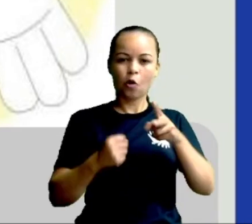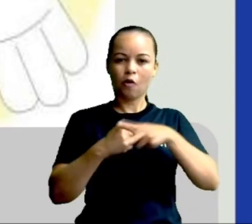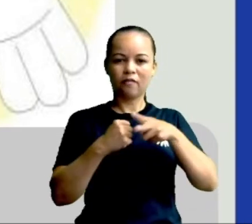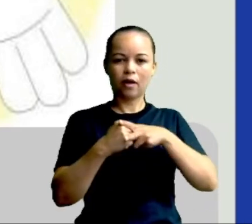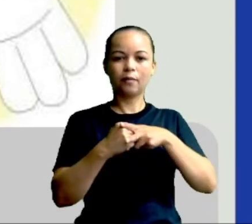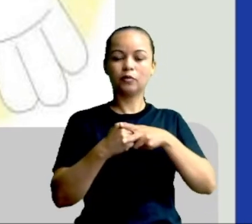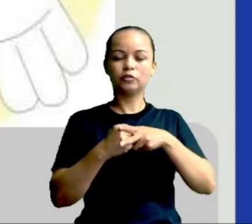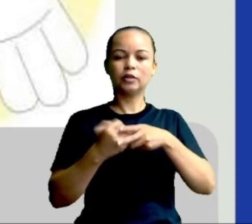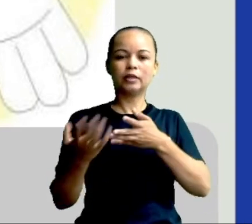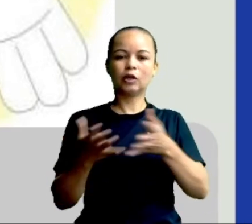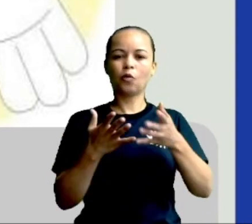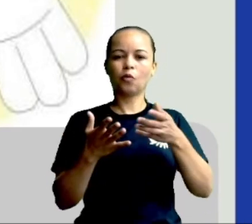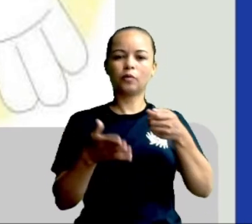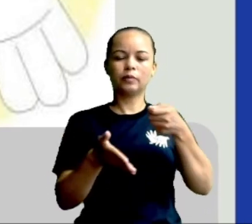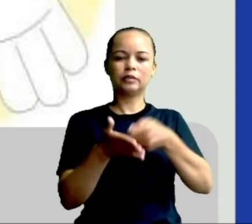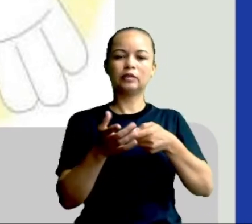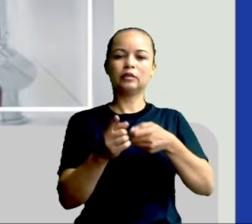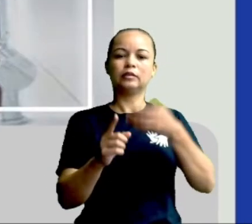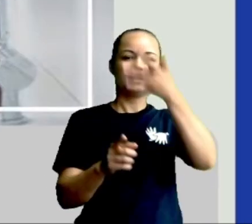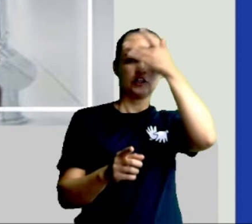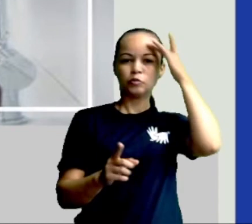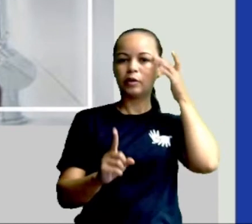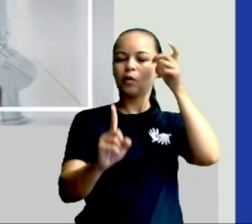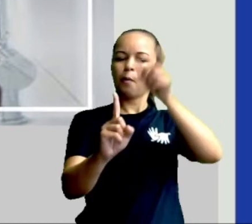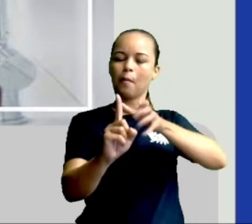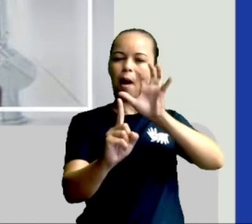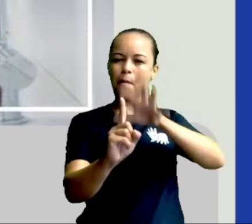objetivo de convencer as pessoas a fazerem algo.